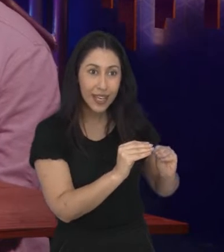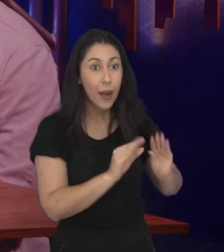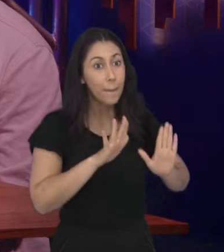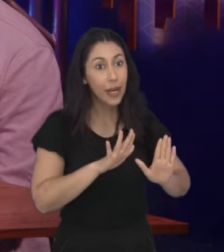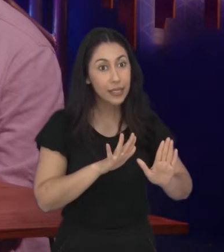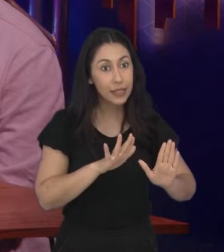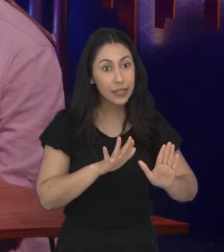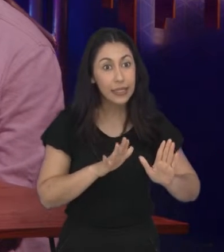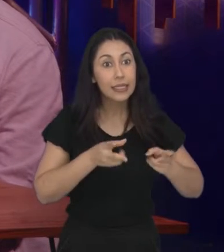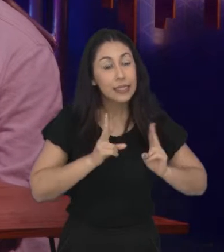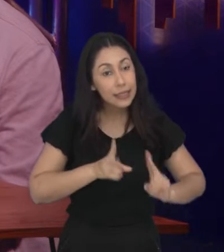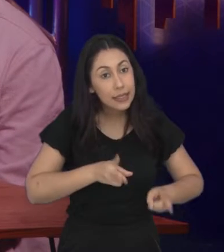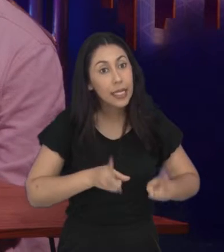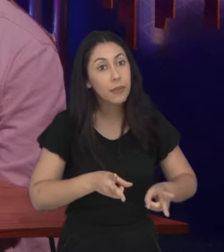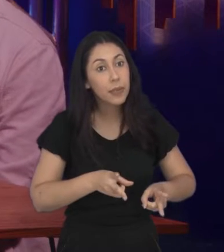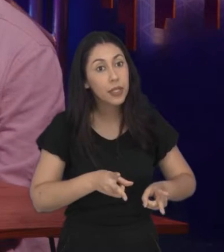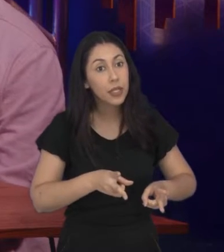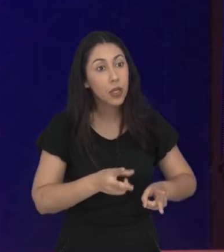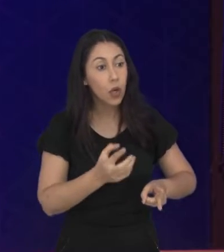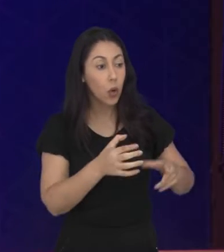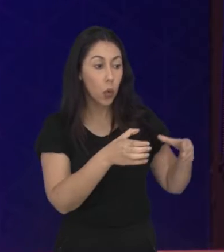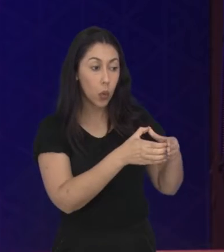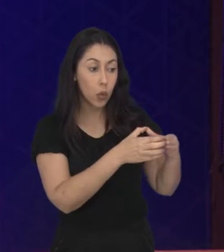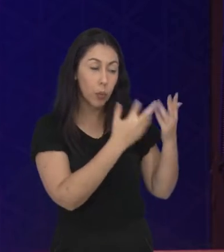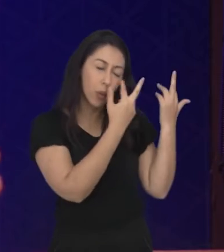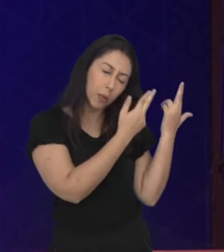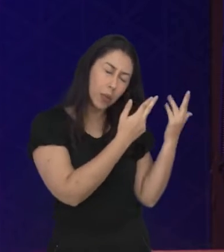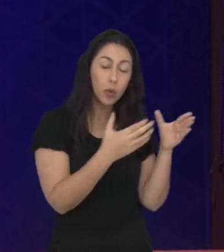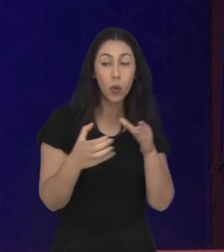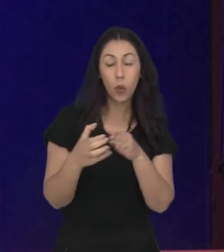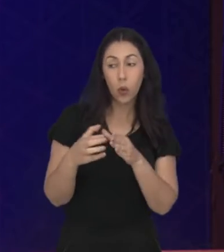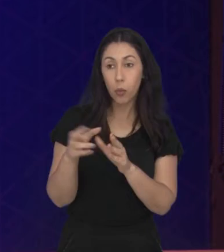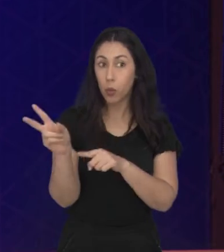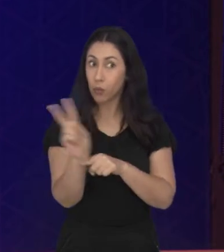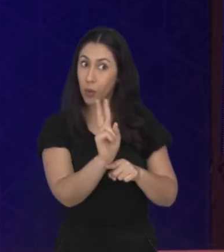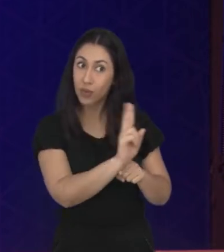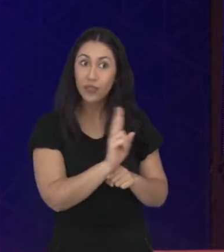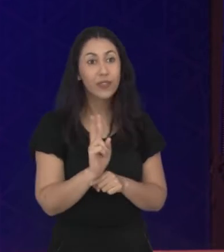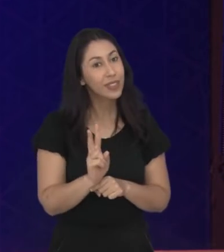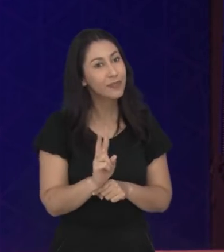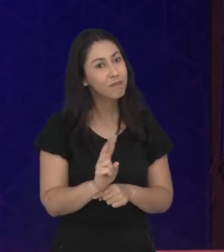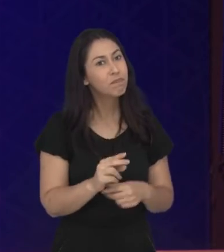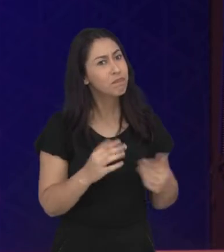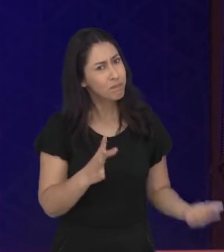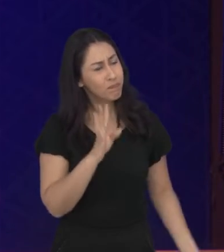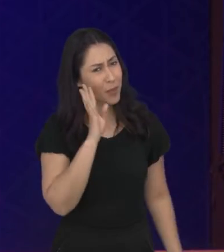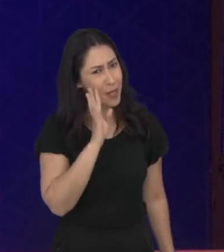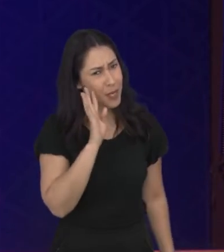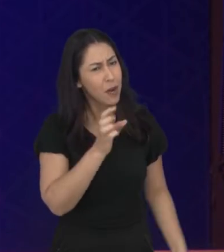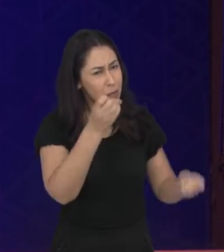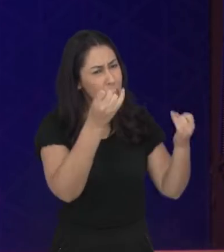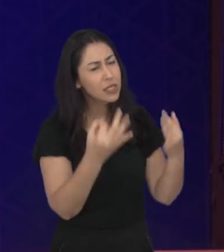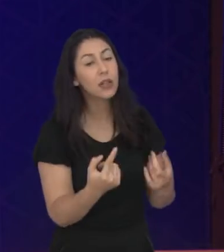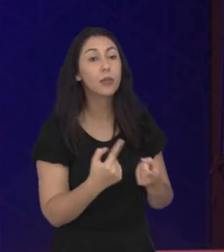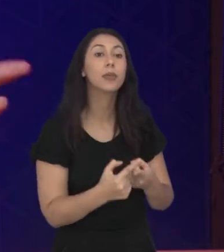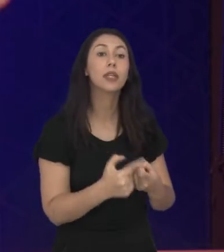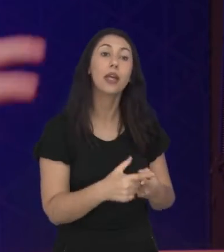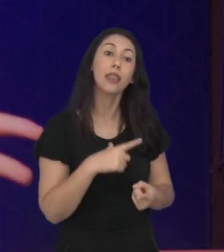durante a noite, ia ter a galera que ia estar nesse horário intermediário, exatamente. Eu achei isso bem legal, porque é isso, né? Existem as